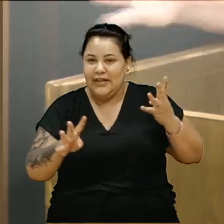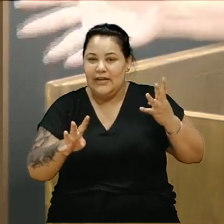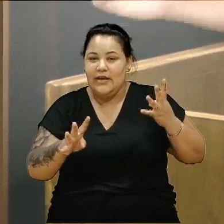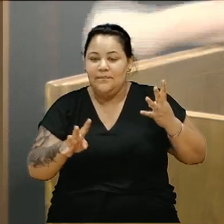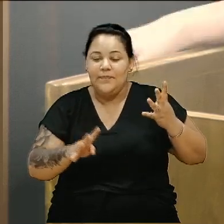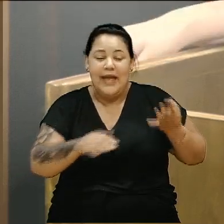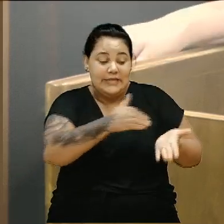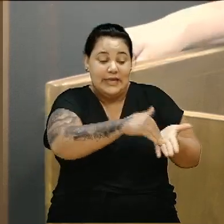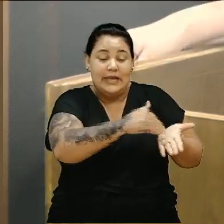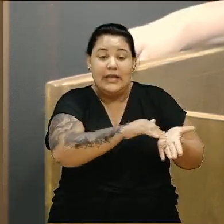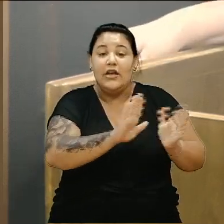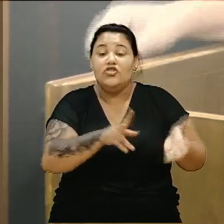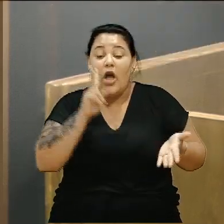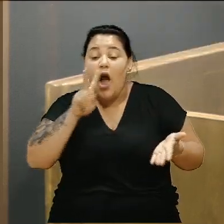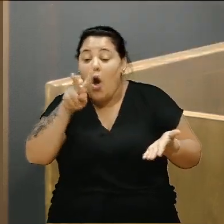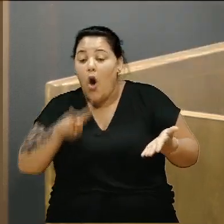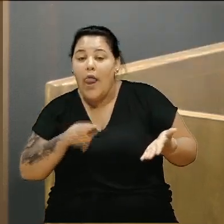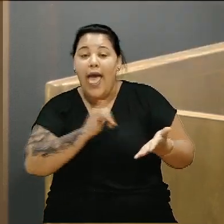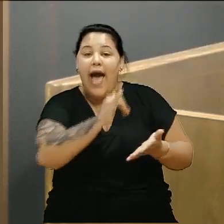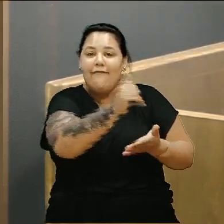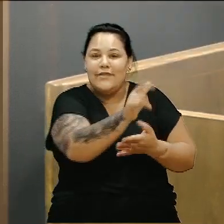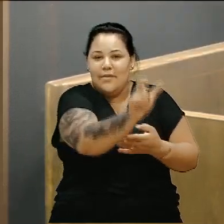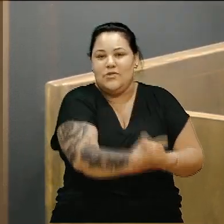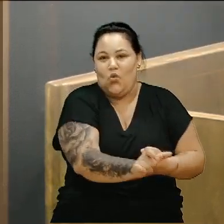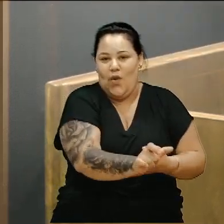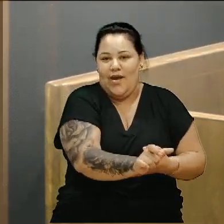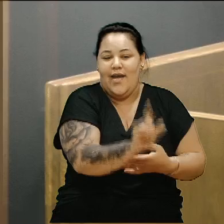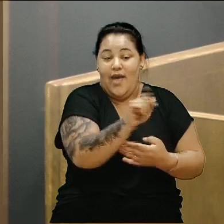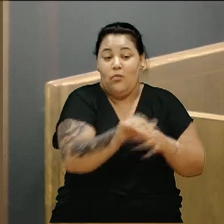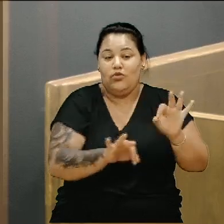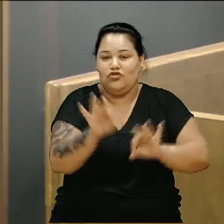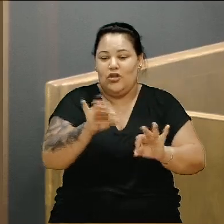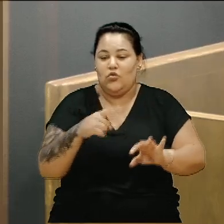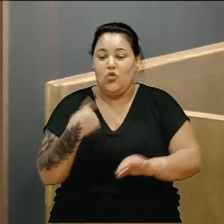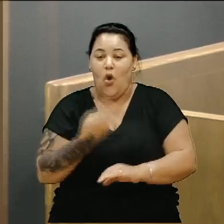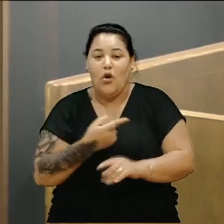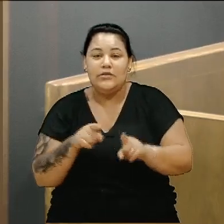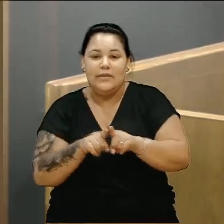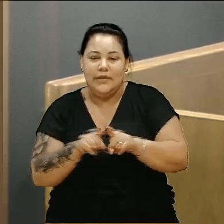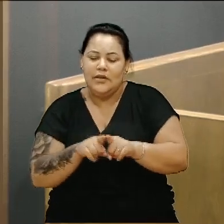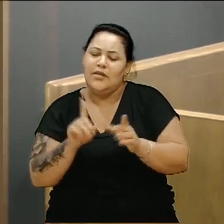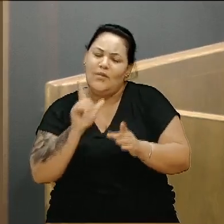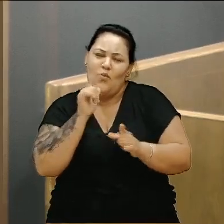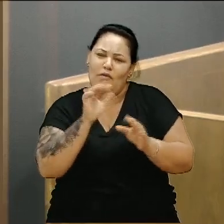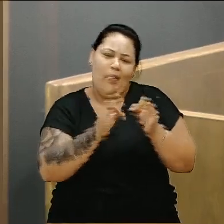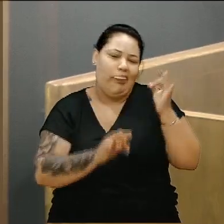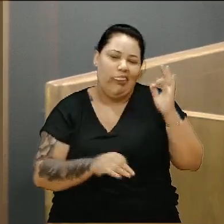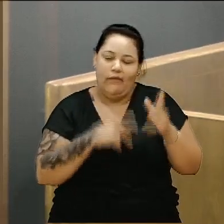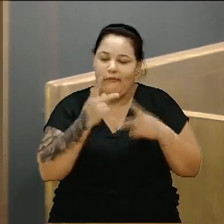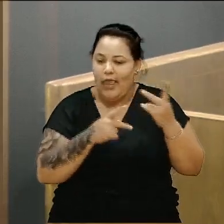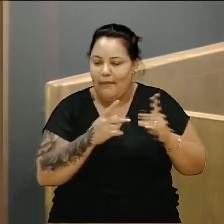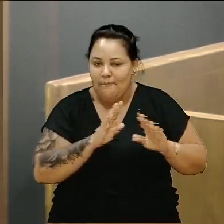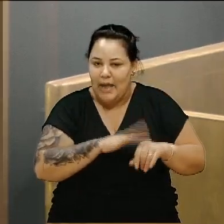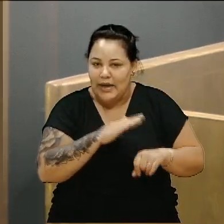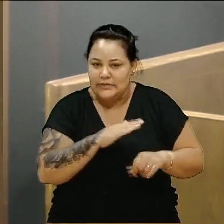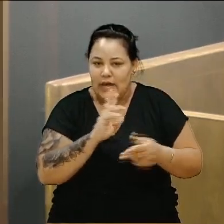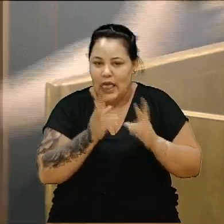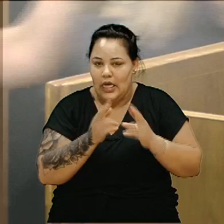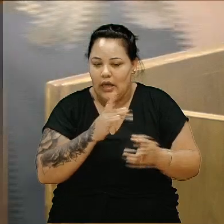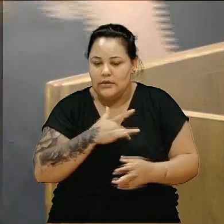facilmente o local que ele está na fila. Esse é um projeto nosso, nós vamos falar muito mais aqui na Câmara sobre a questão da